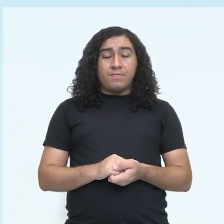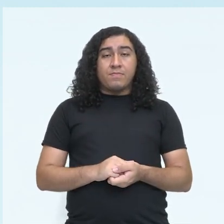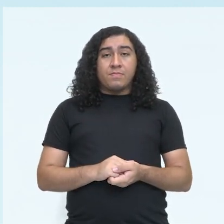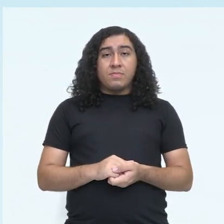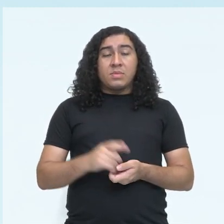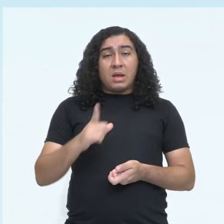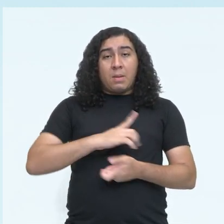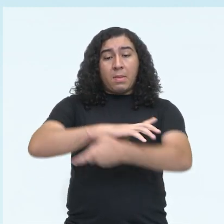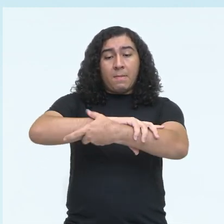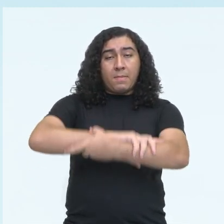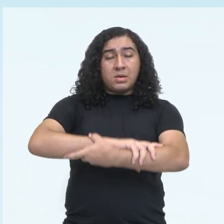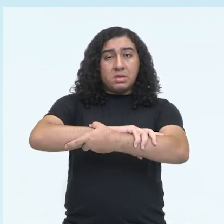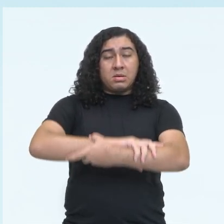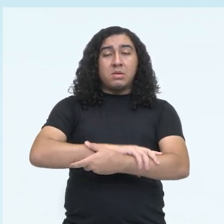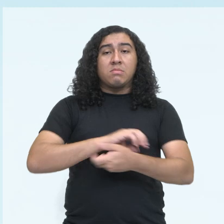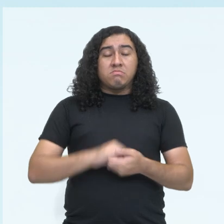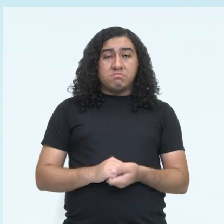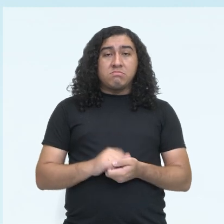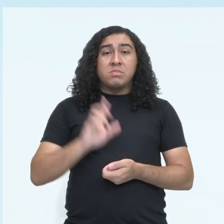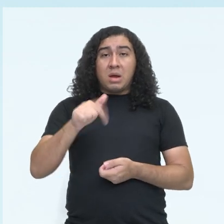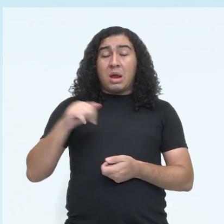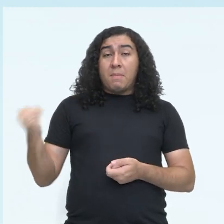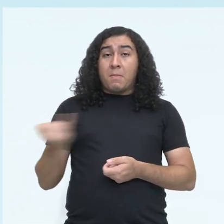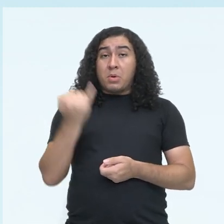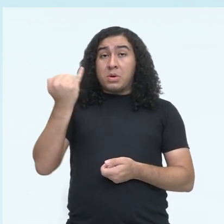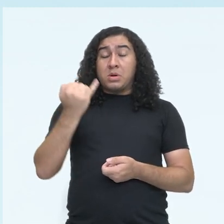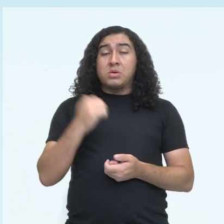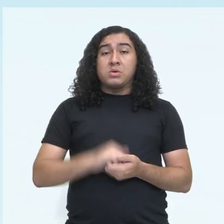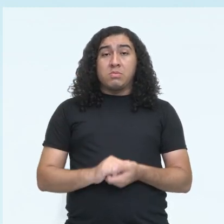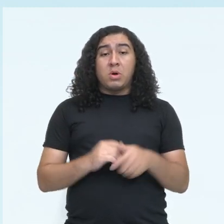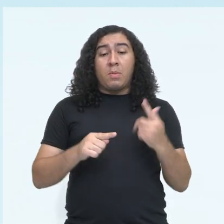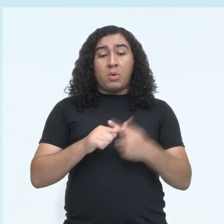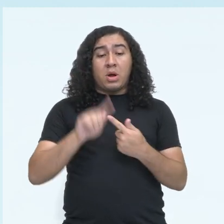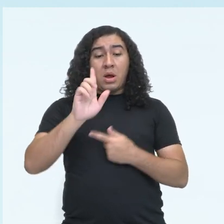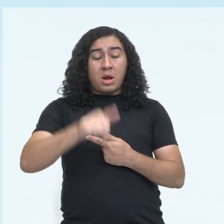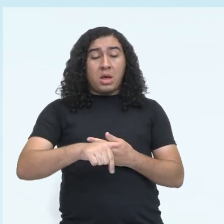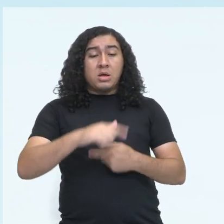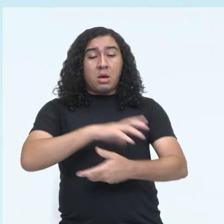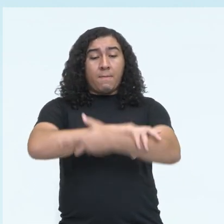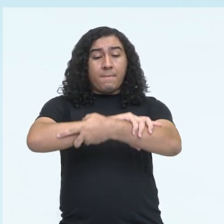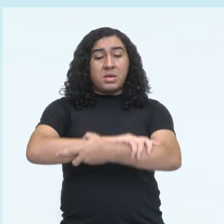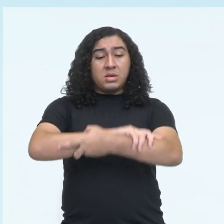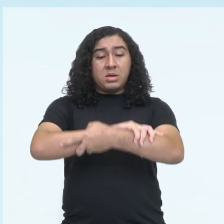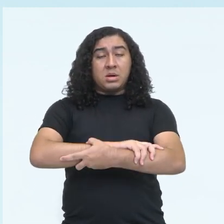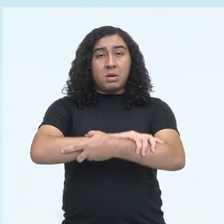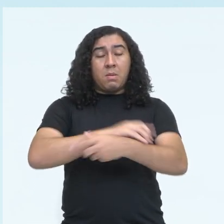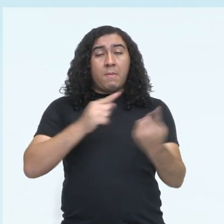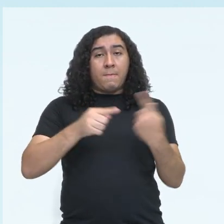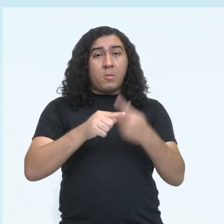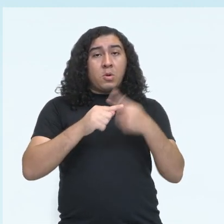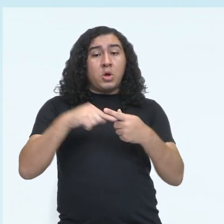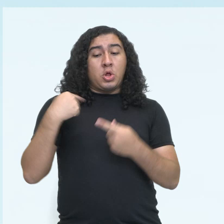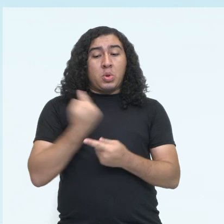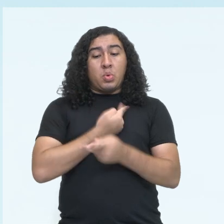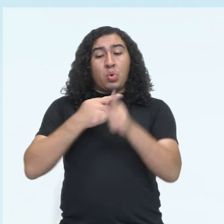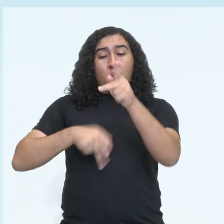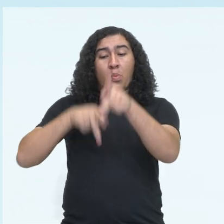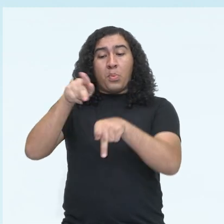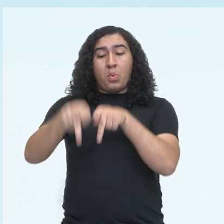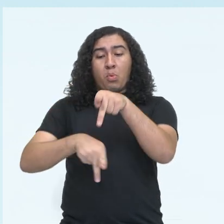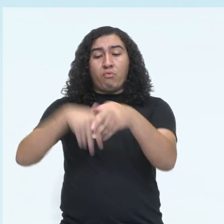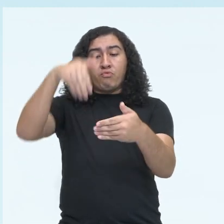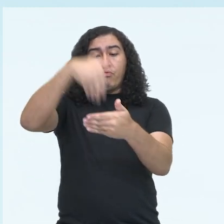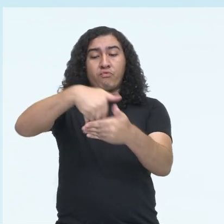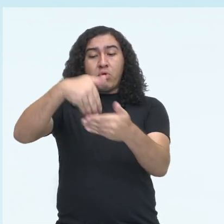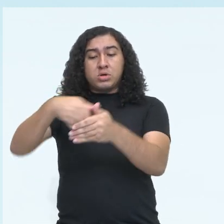vir. Isso é muito importante, tá? Ele estar ali, por quê? Porque ele foi colocado ali, a não ser que ele